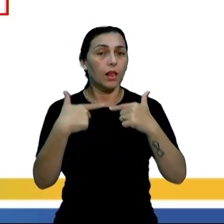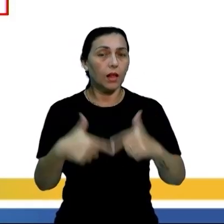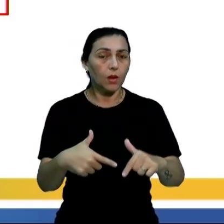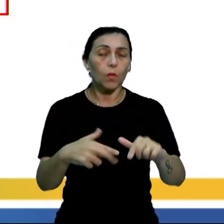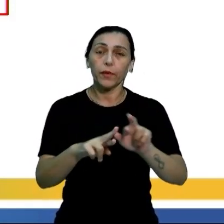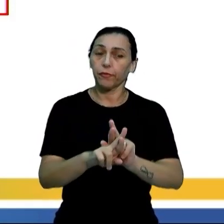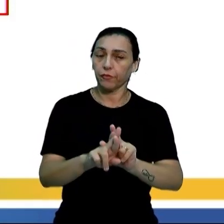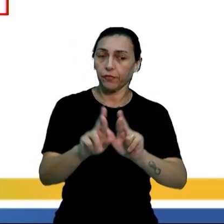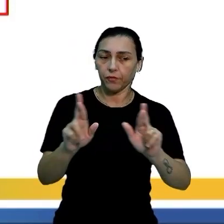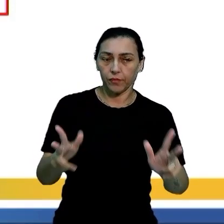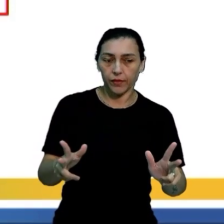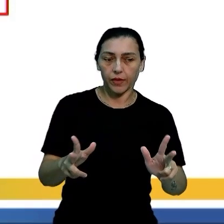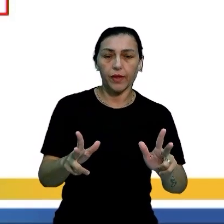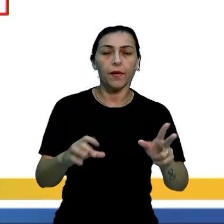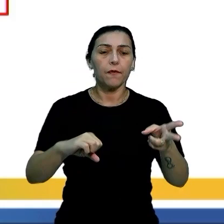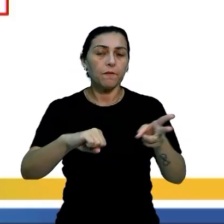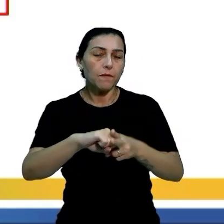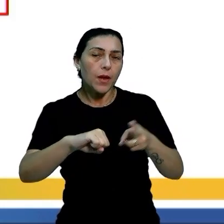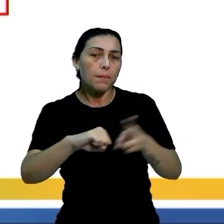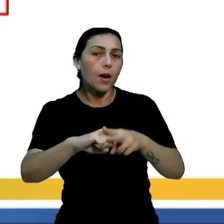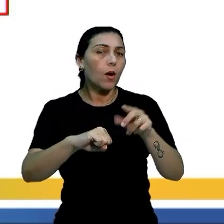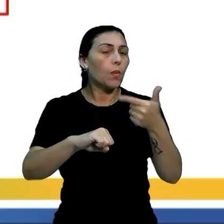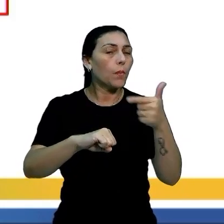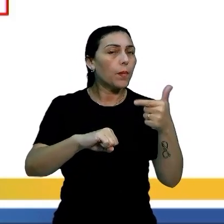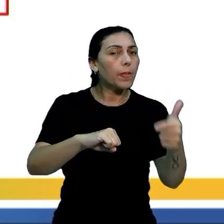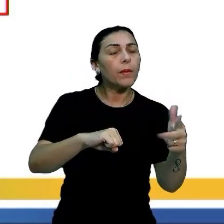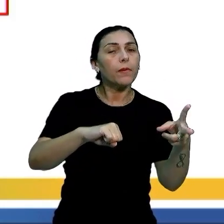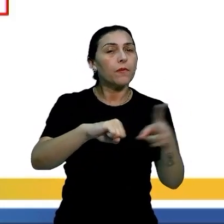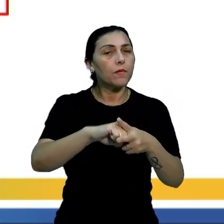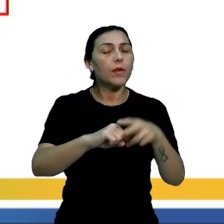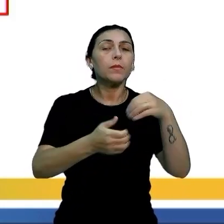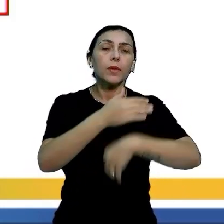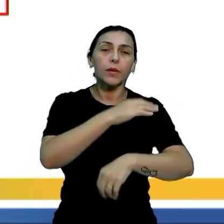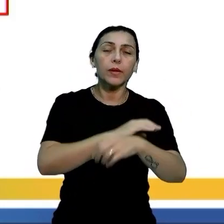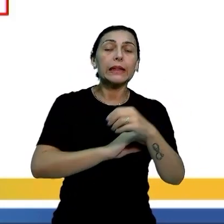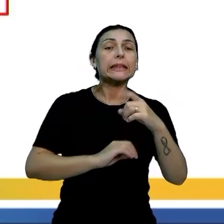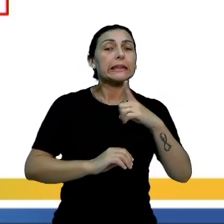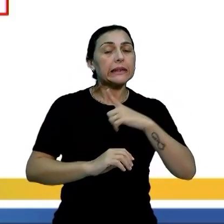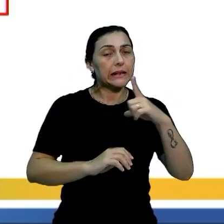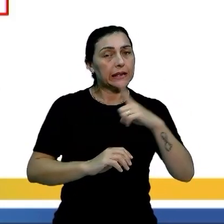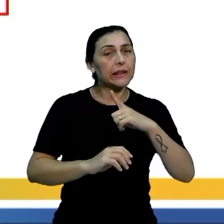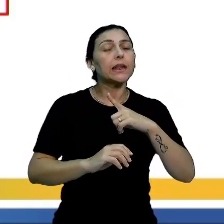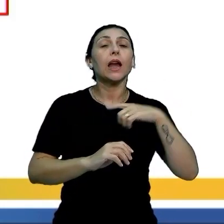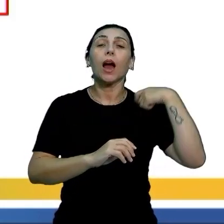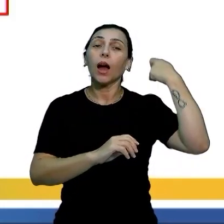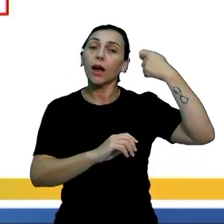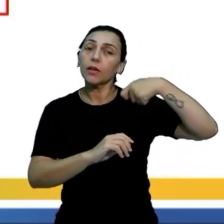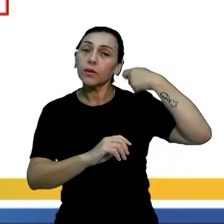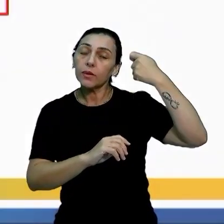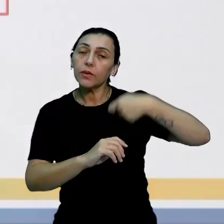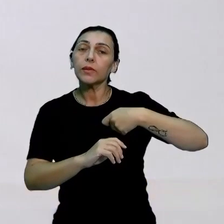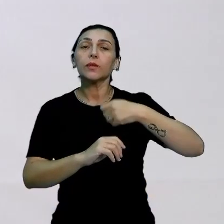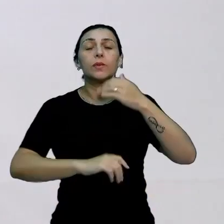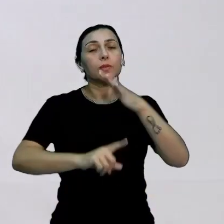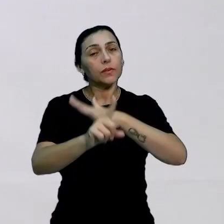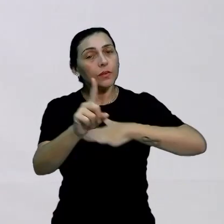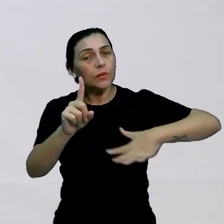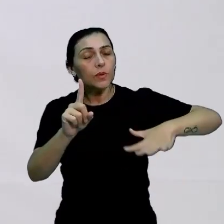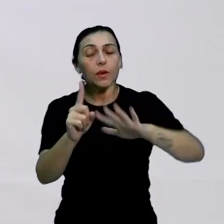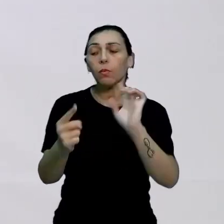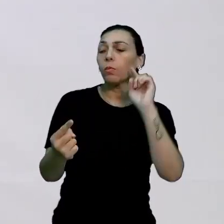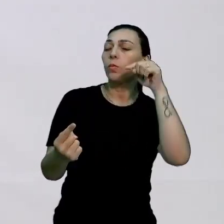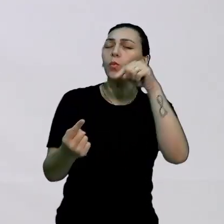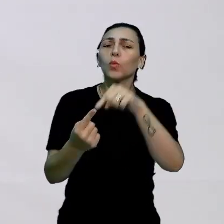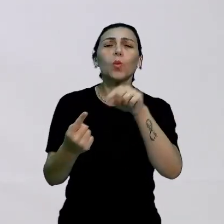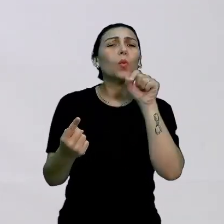linguagens diferentes, verbal e não verbal, cumprem a mesma função social e artística. O que é